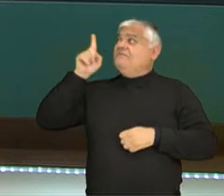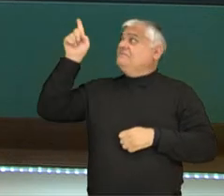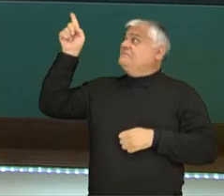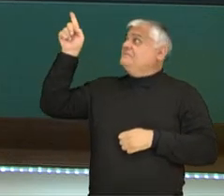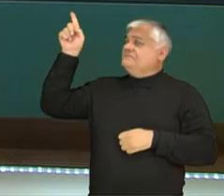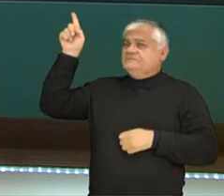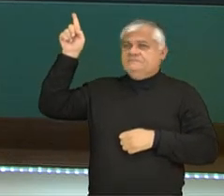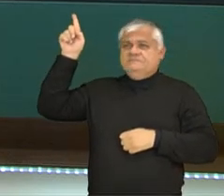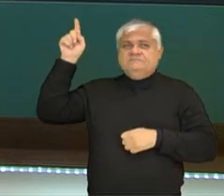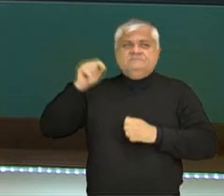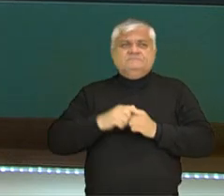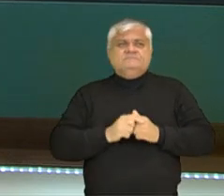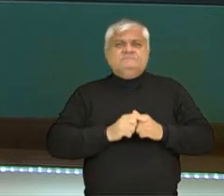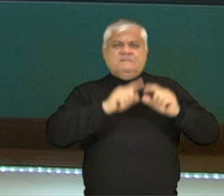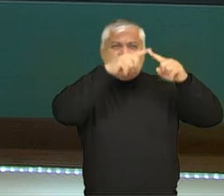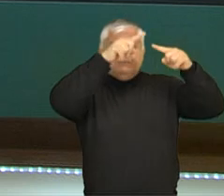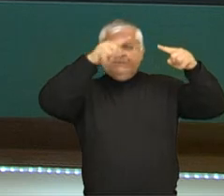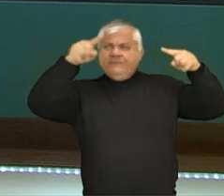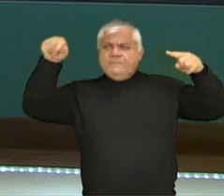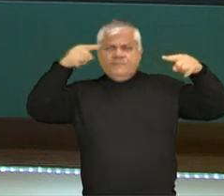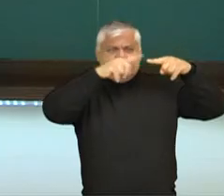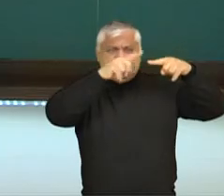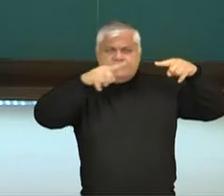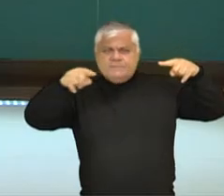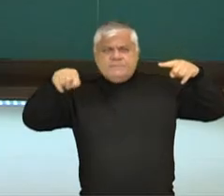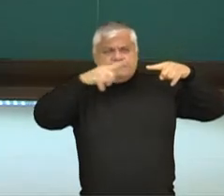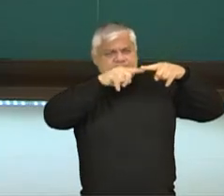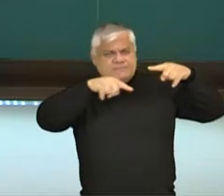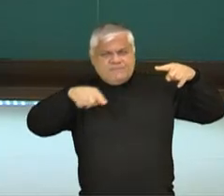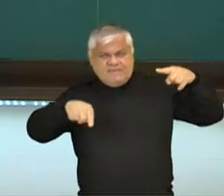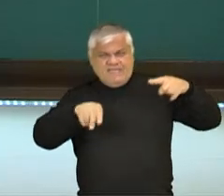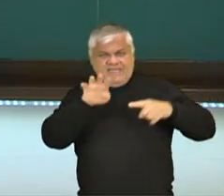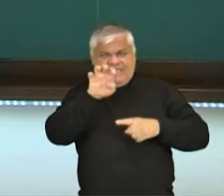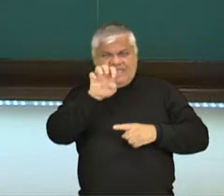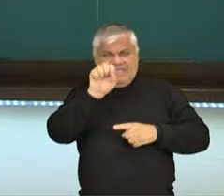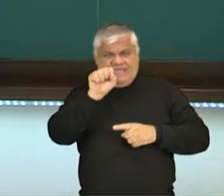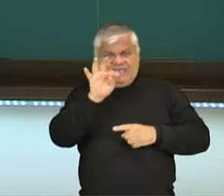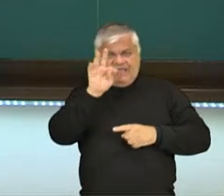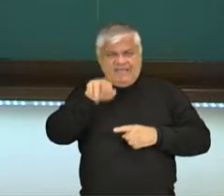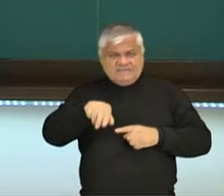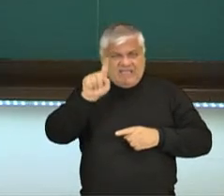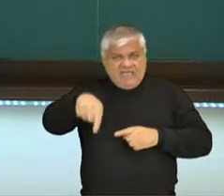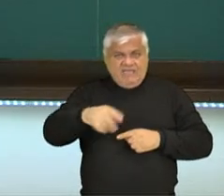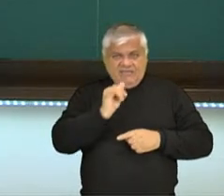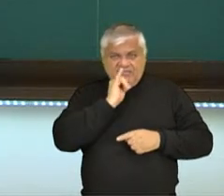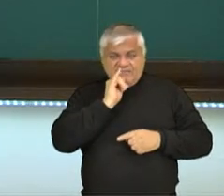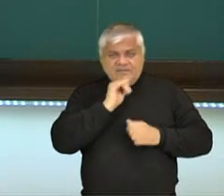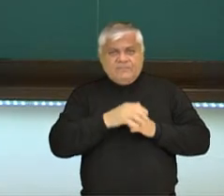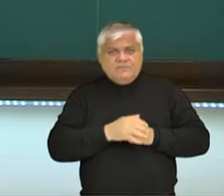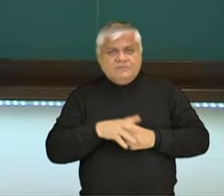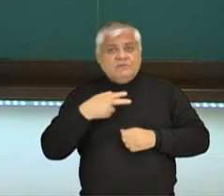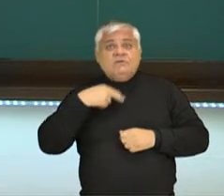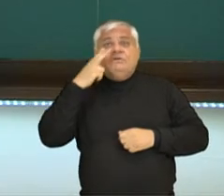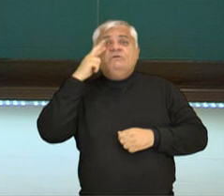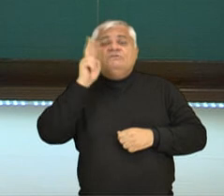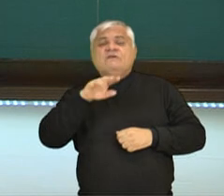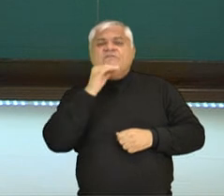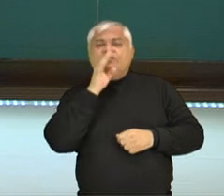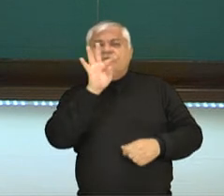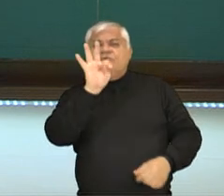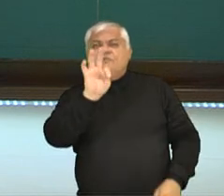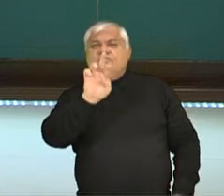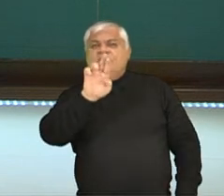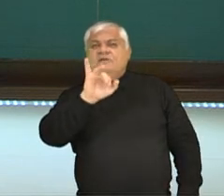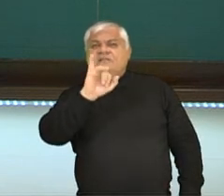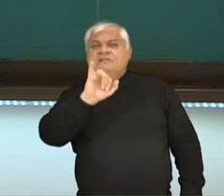de éster? Esta é uma pergunta. E eu volto uma outra pergunta para você. Você já ouviu falar em